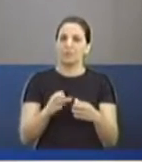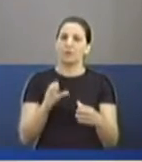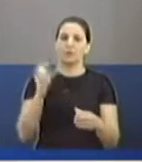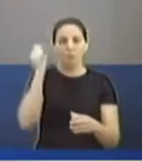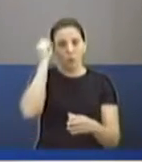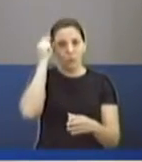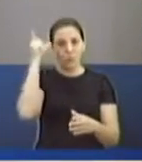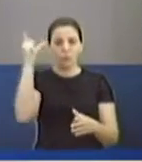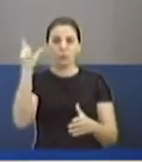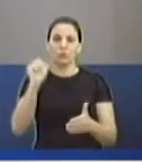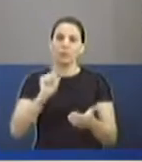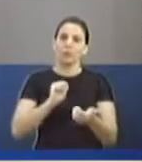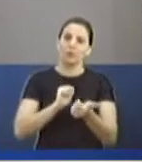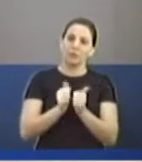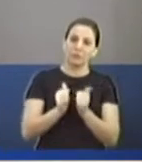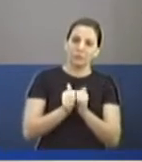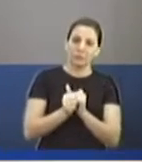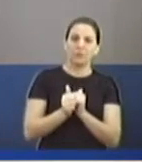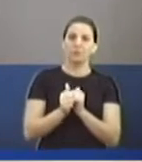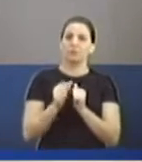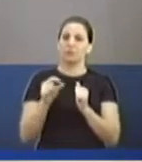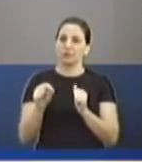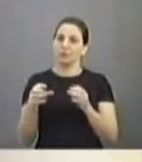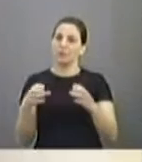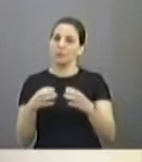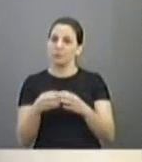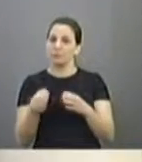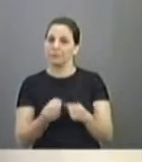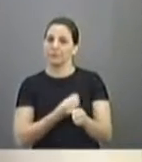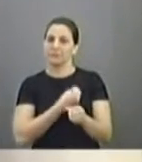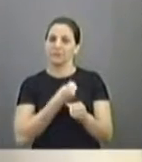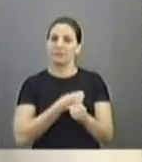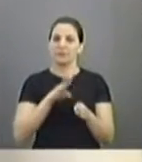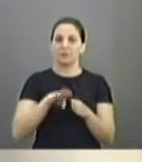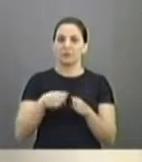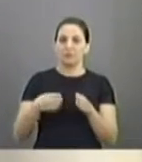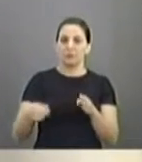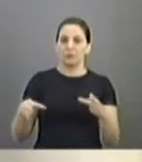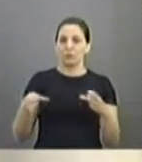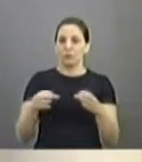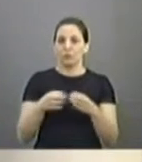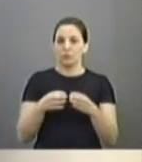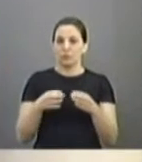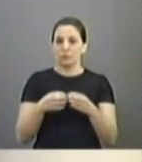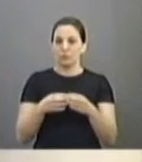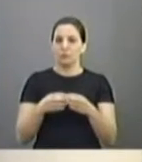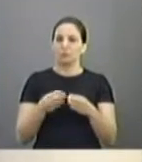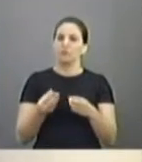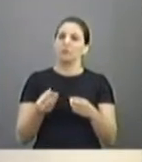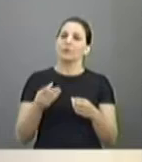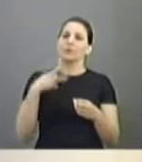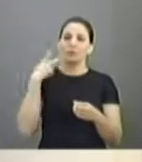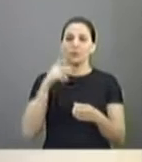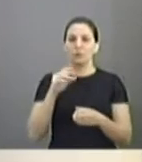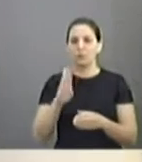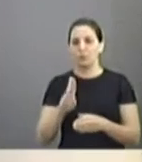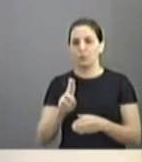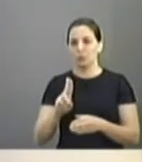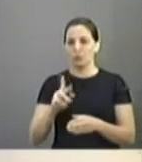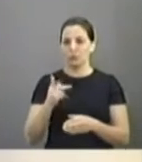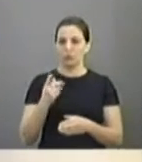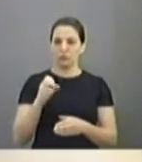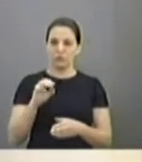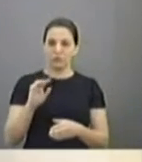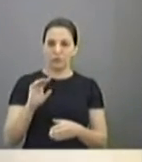Cultura e Esporte, que é a comissão que eu faço parte aqui da casa, junto com o vereador Bochechinha e o vereador William Afonso, dando,